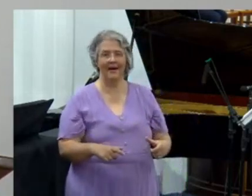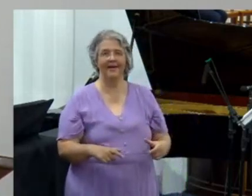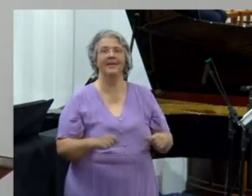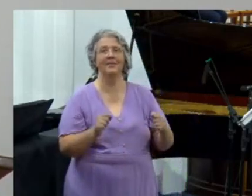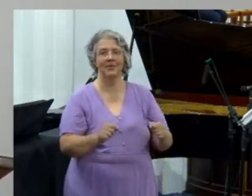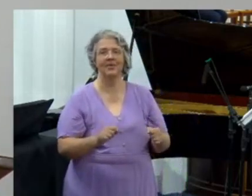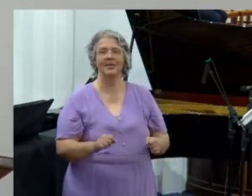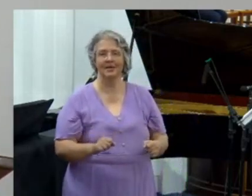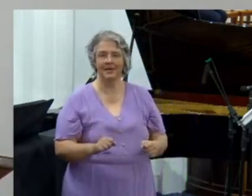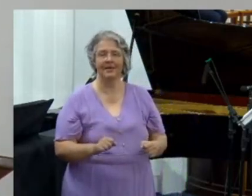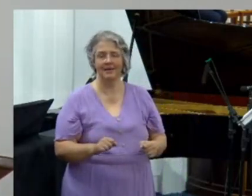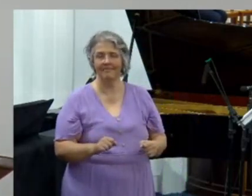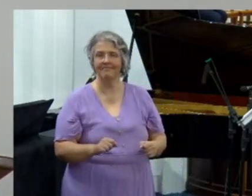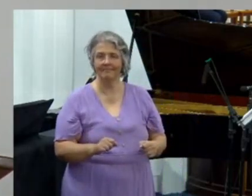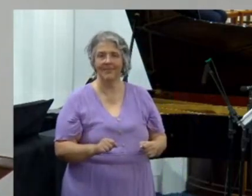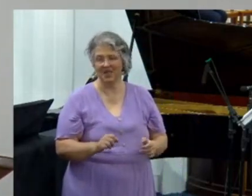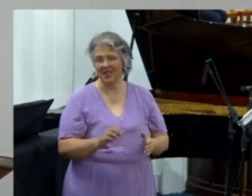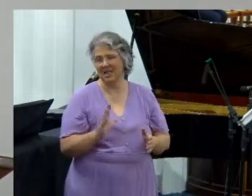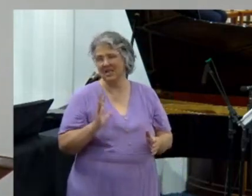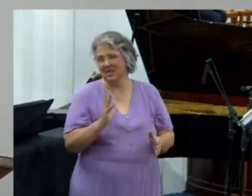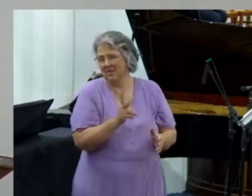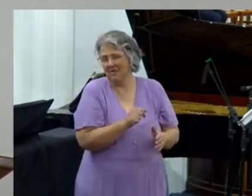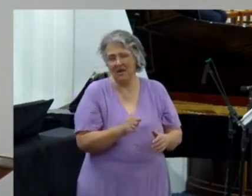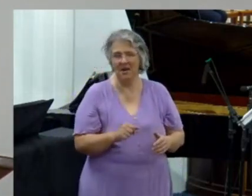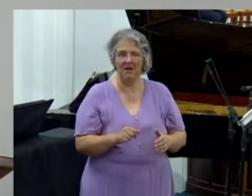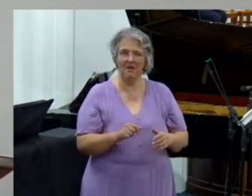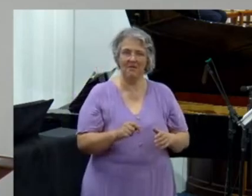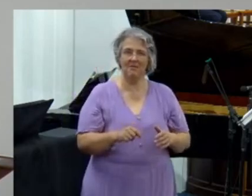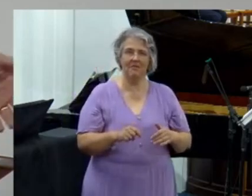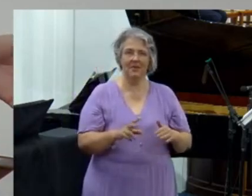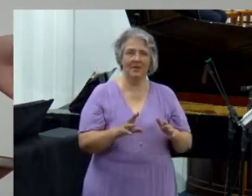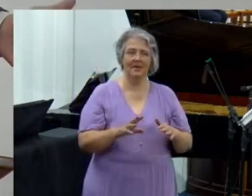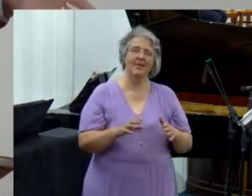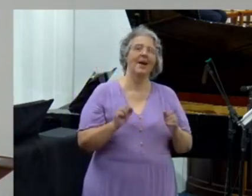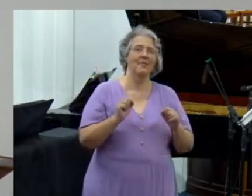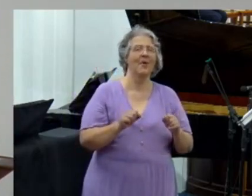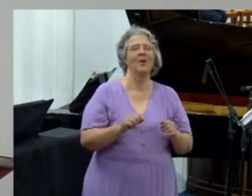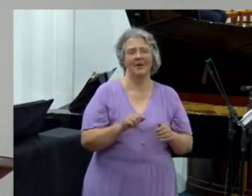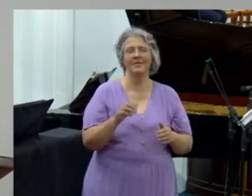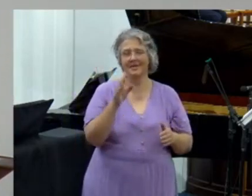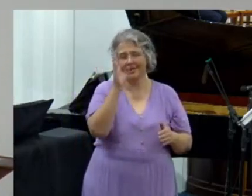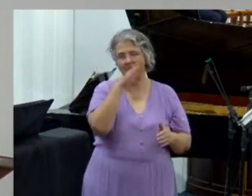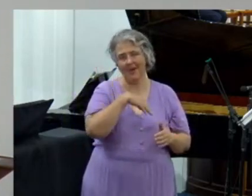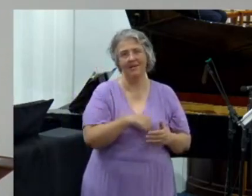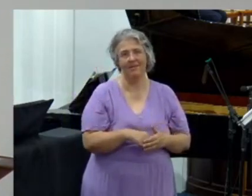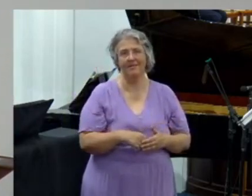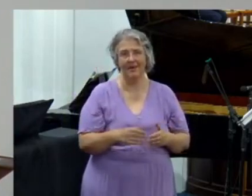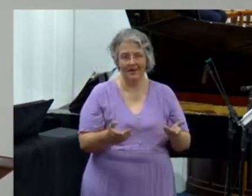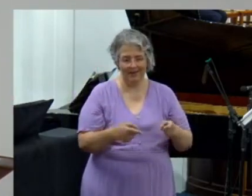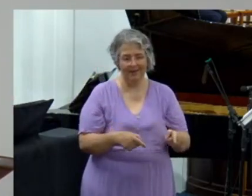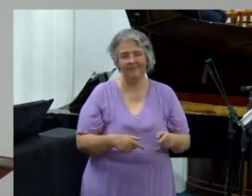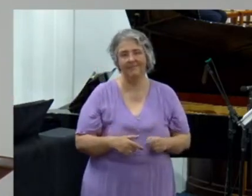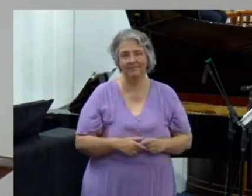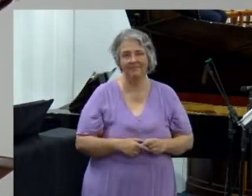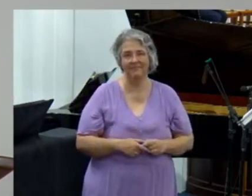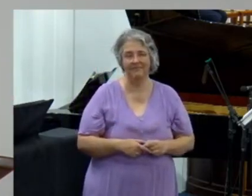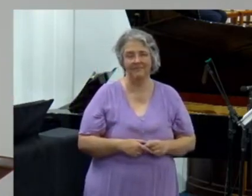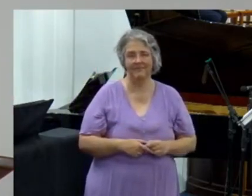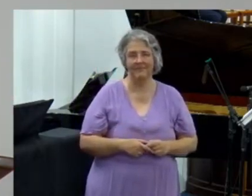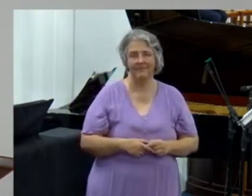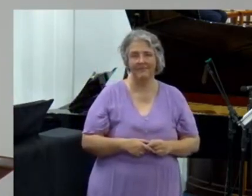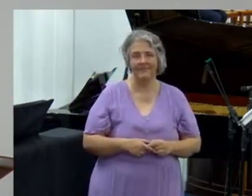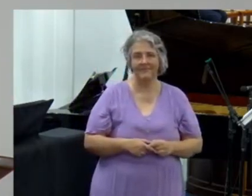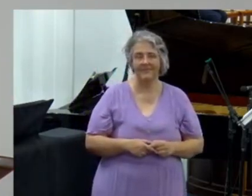salvar. E os peregrinos iam anualmente para esse templo. Jesus Cristo encontrou uma multidão entrando na cidade de Jerusalém que estava indo para